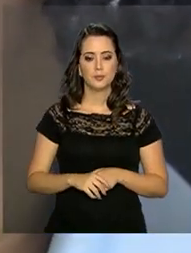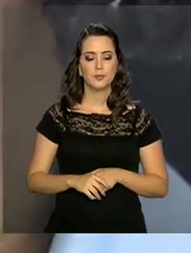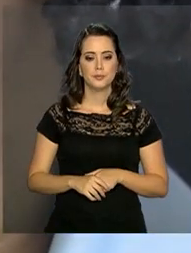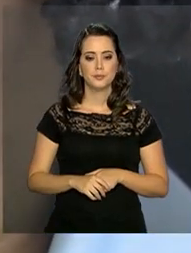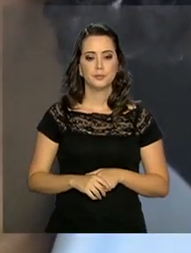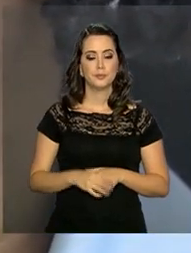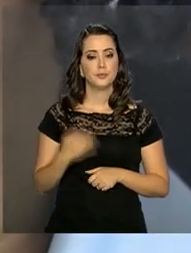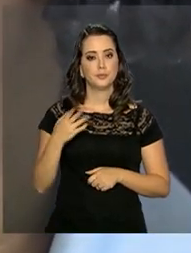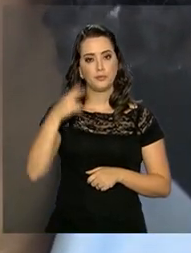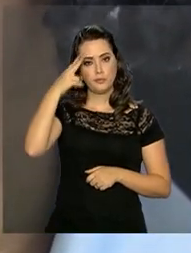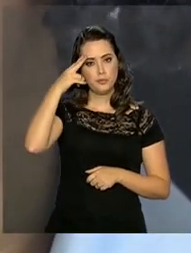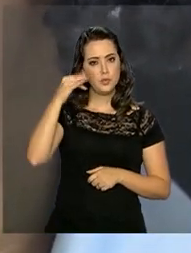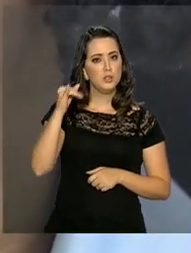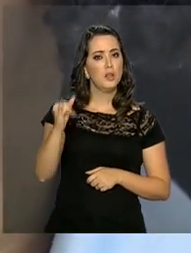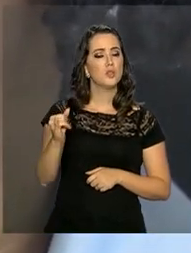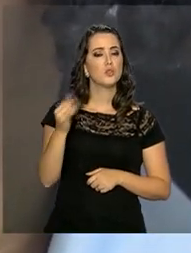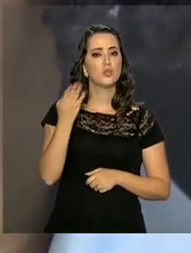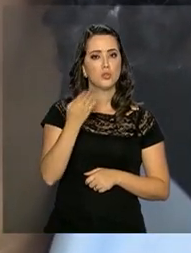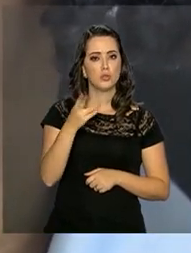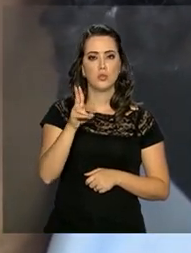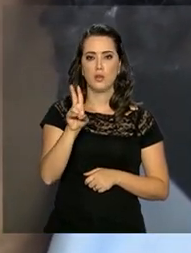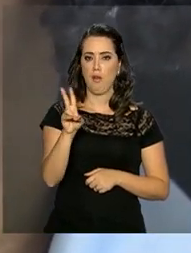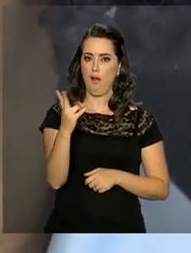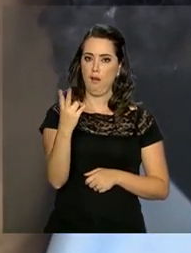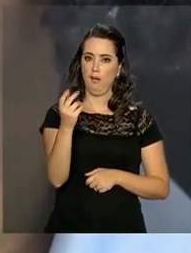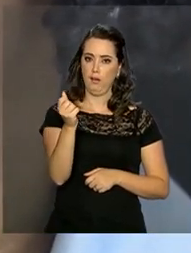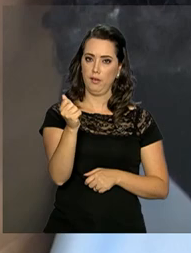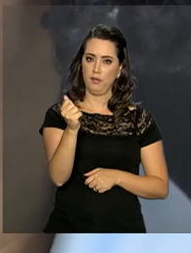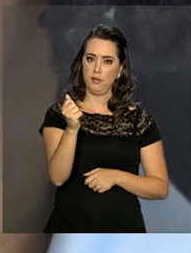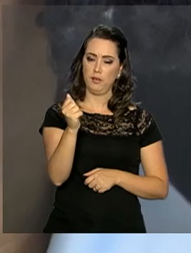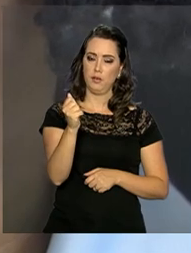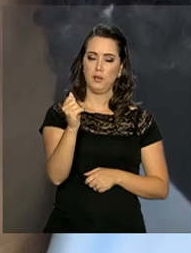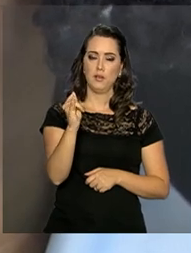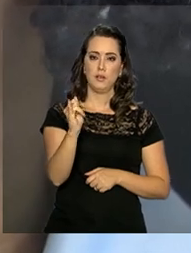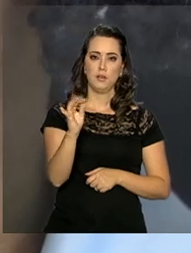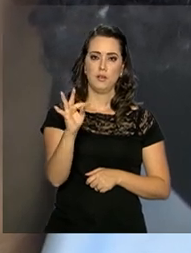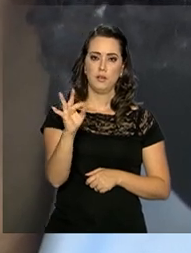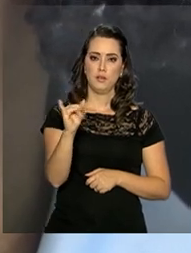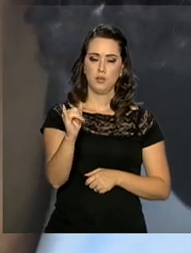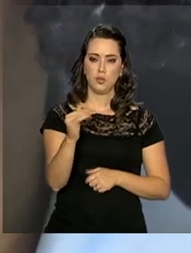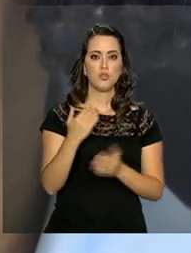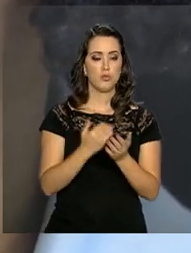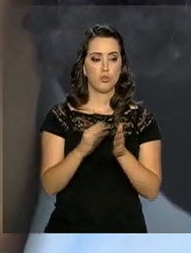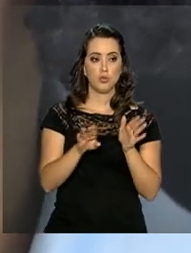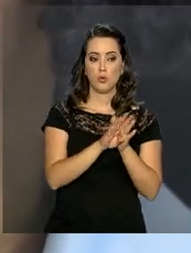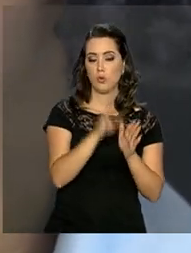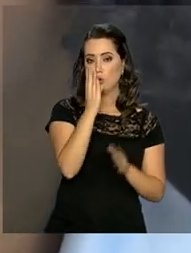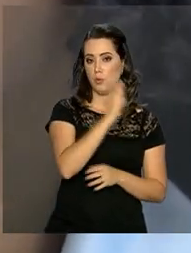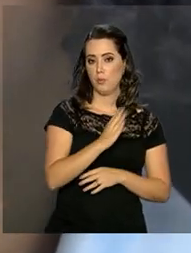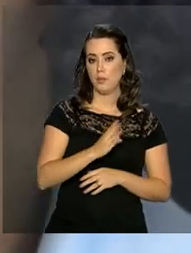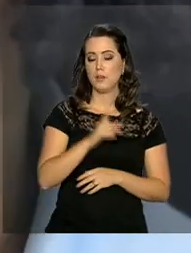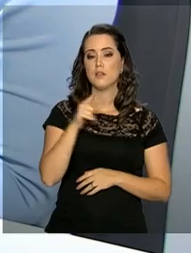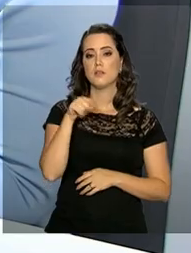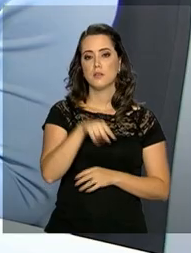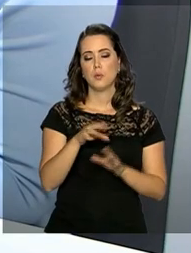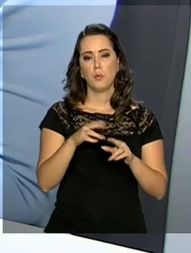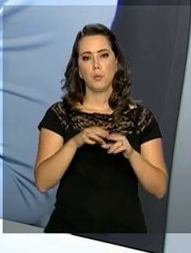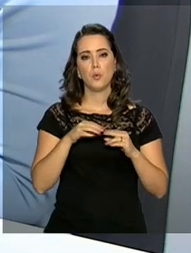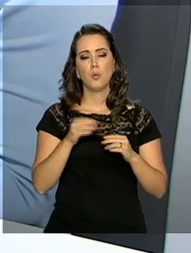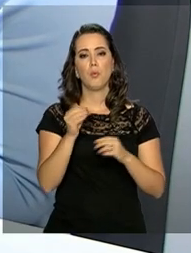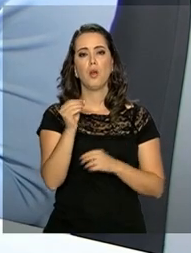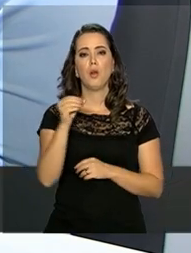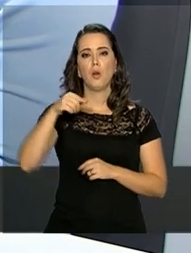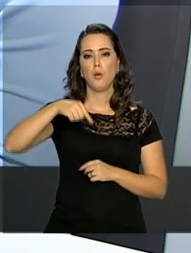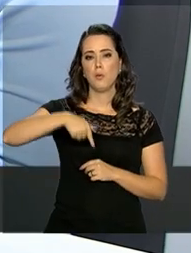A haitiana Lilice veio para o Brasil em 2007 através de uma ONG para fazer faculdade em Minas Gerais.